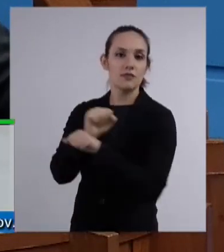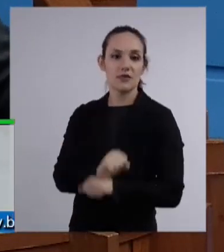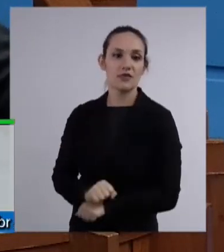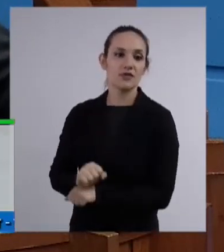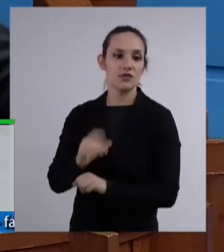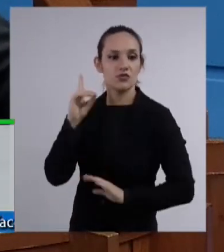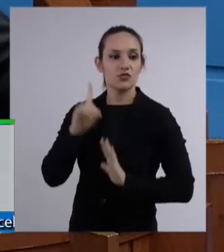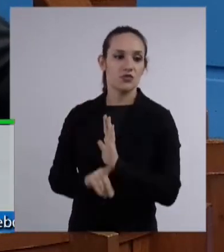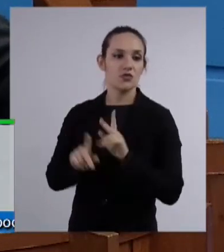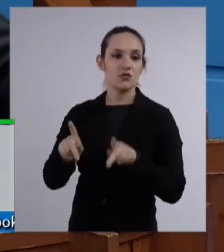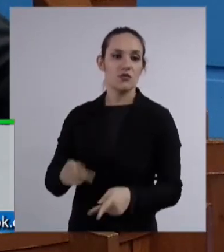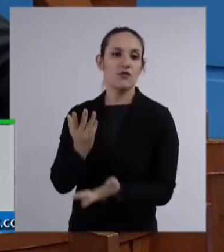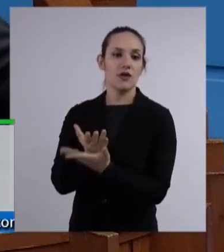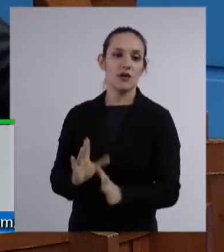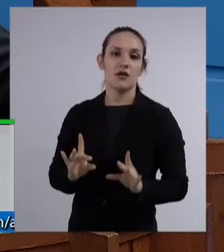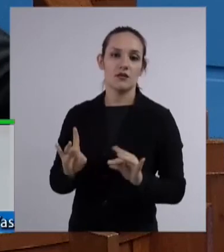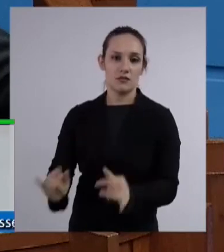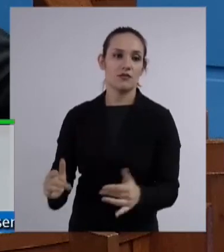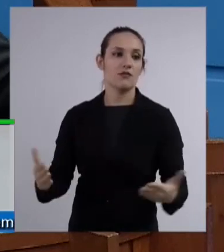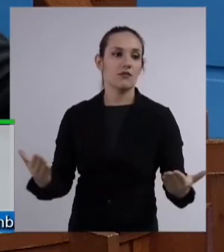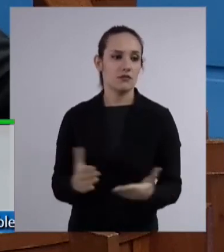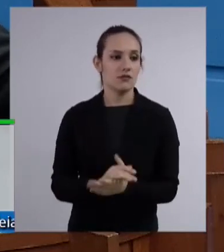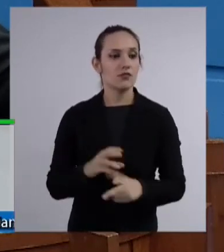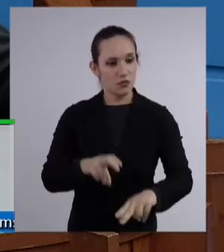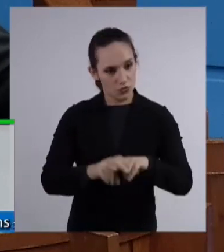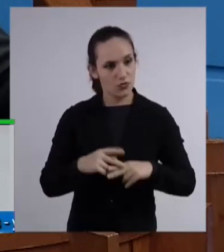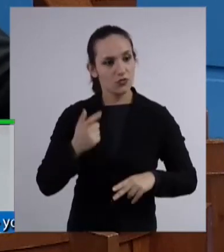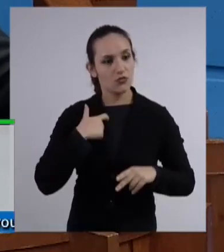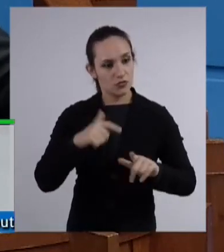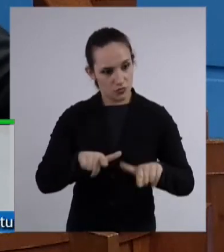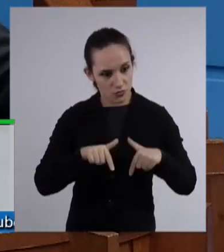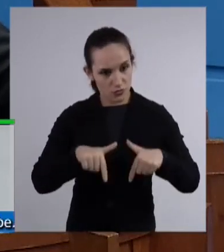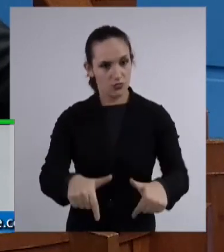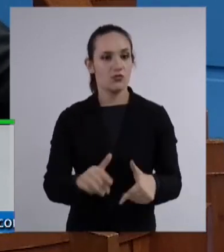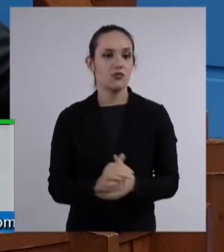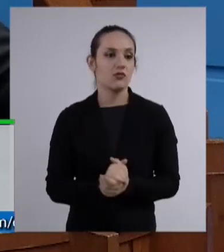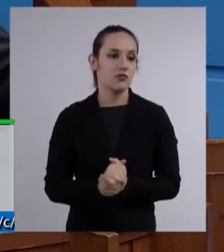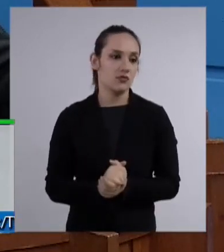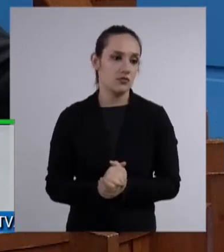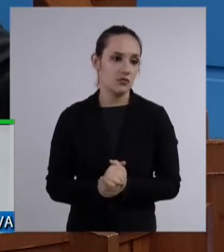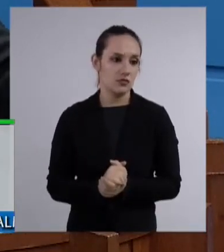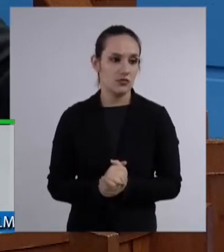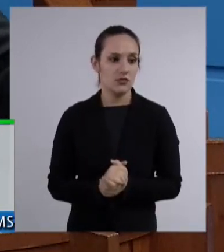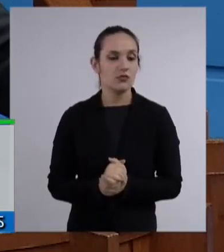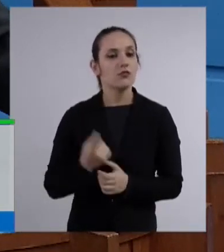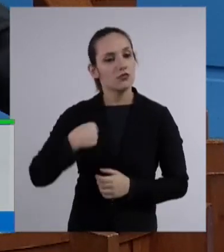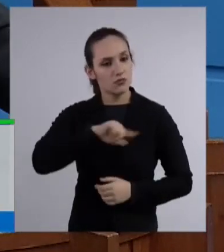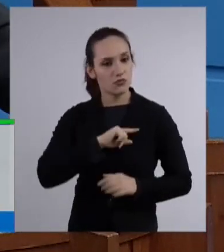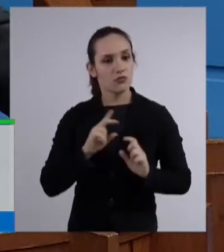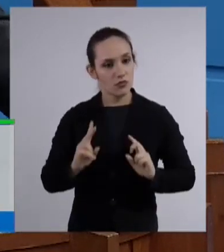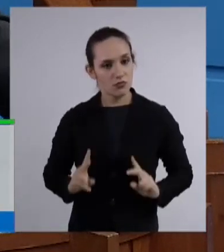os direitos do povo brasileiro. É contra isso que nós nos insurgimos e é contra isso que nós